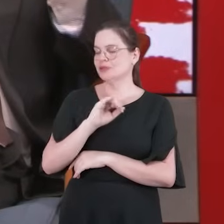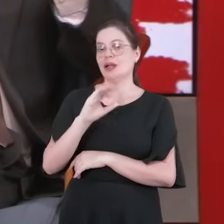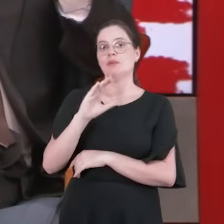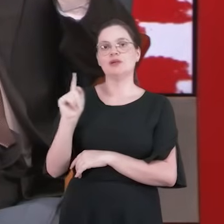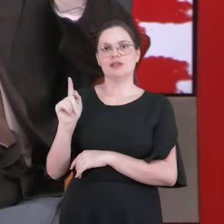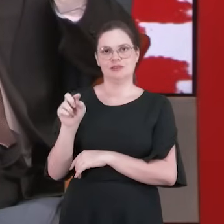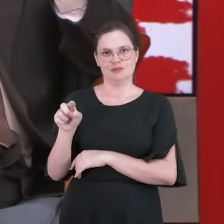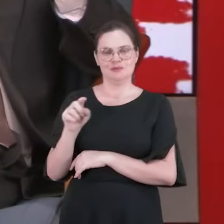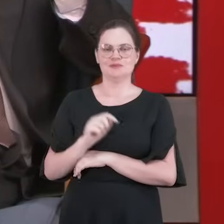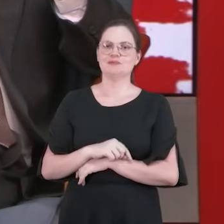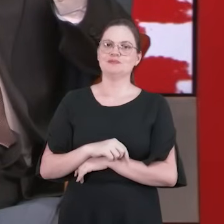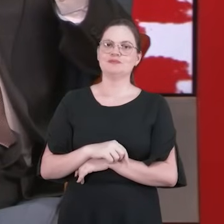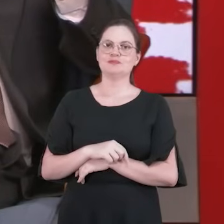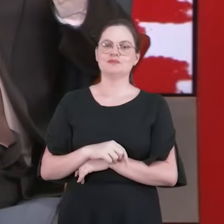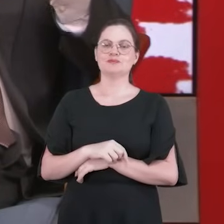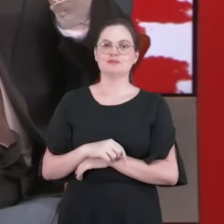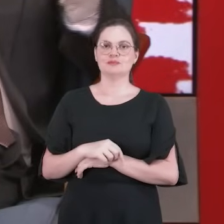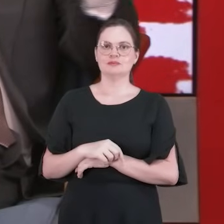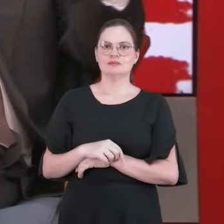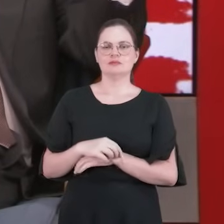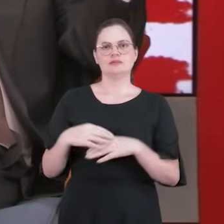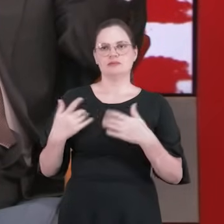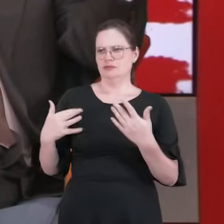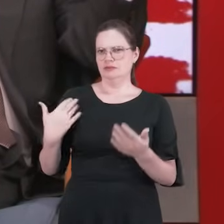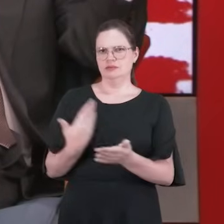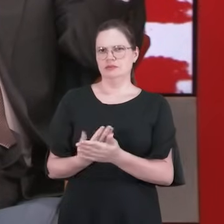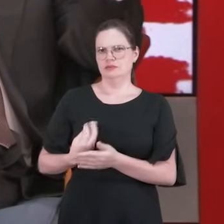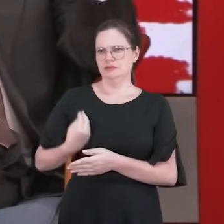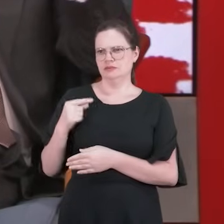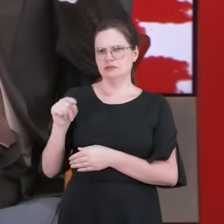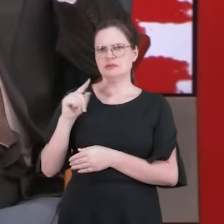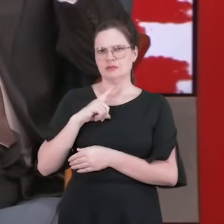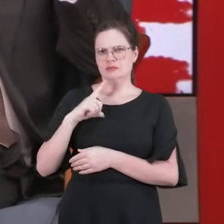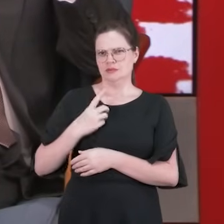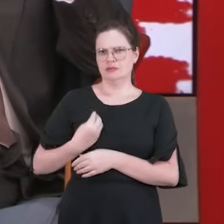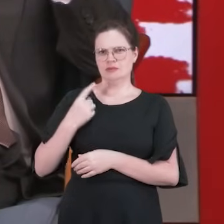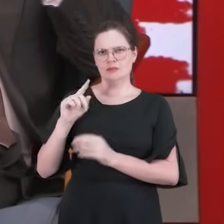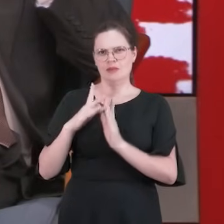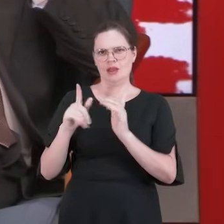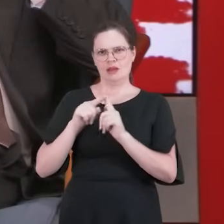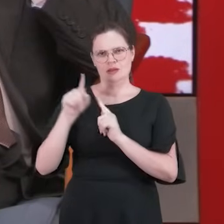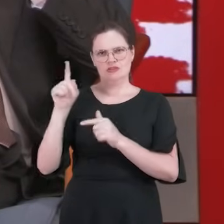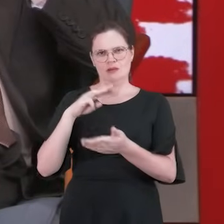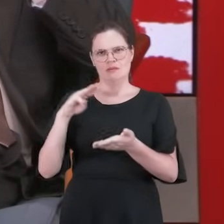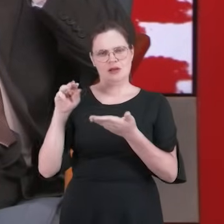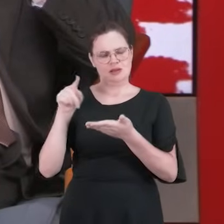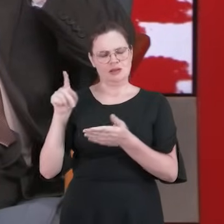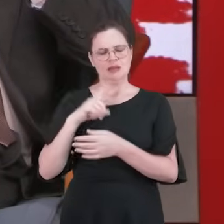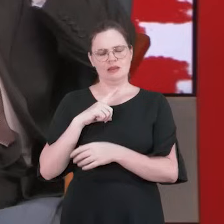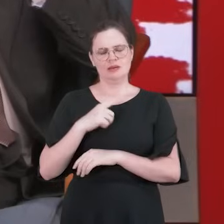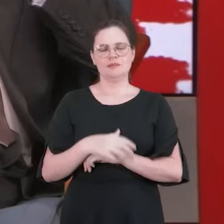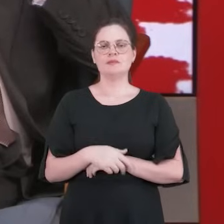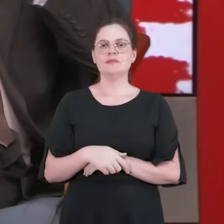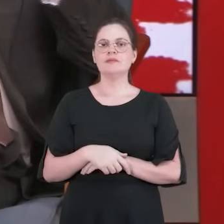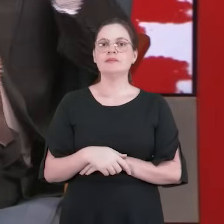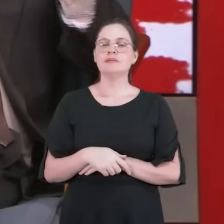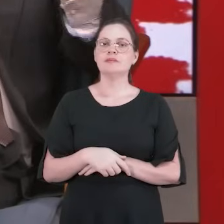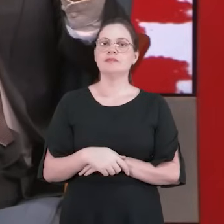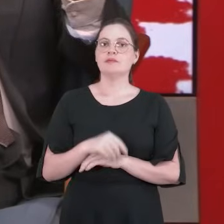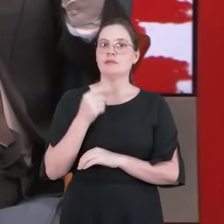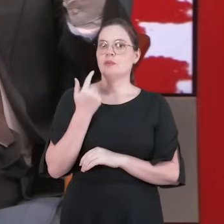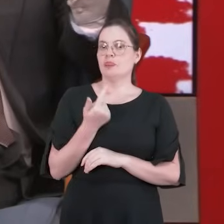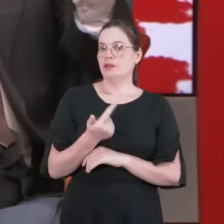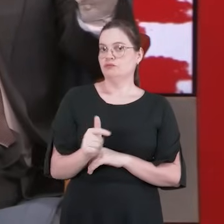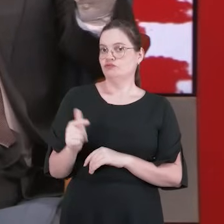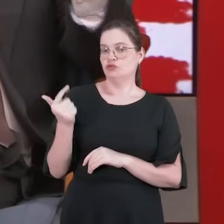Campo Grande. Até hoje o templo é o primeiro templo de Campo Grande. Não